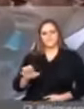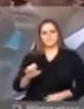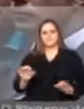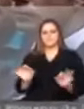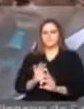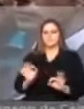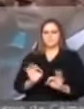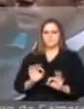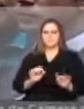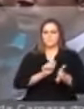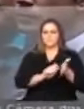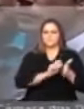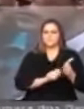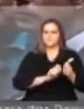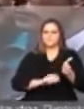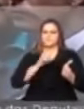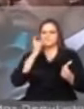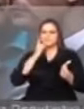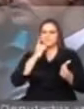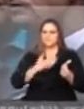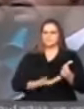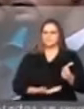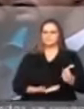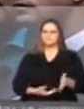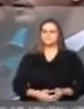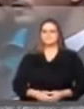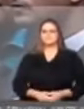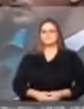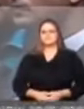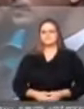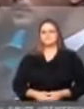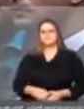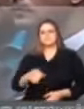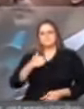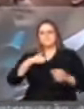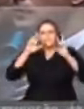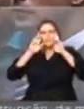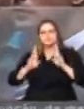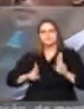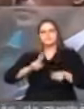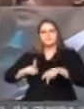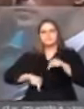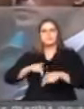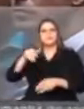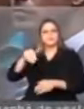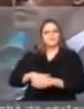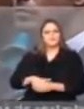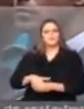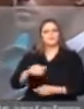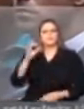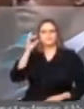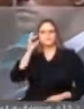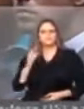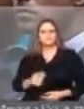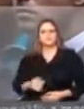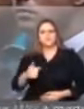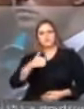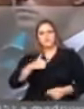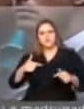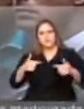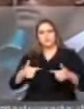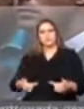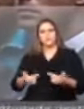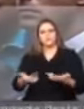responsabilidade no parecer do relator, porque respeito o voto do eleitor brasileiro e porque luto